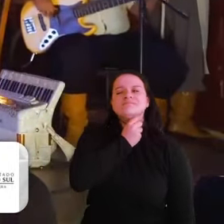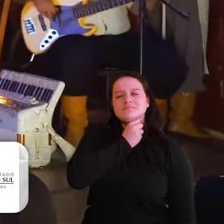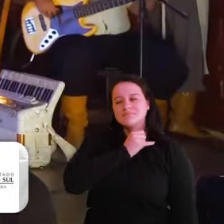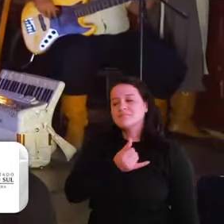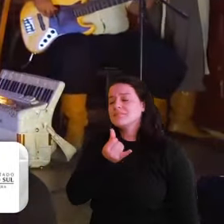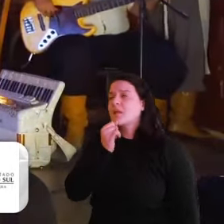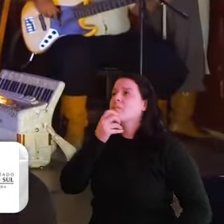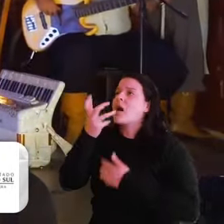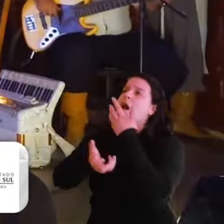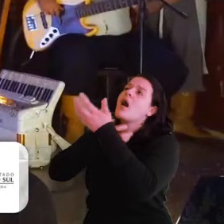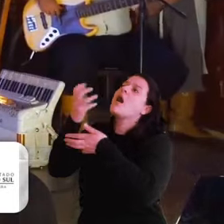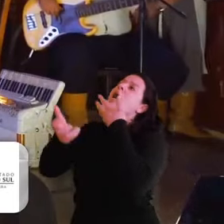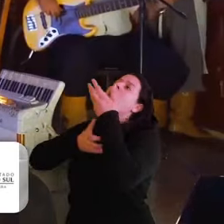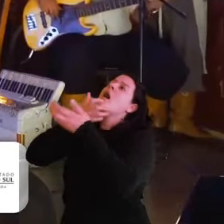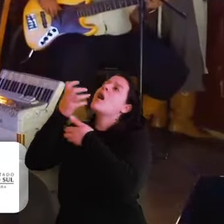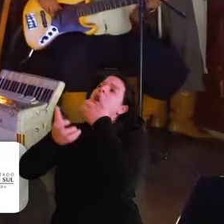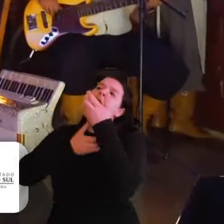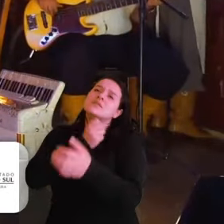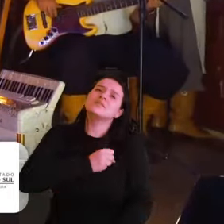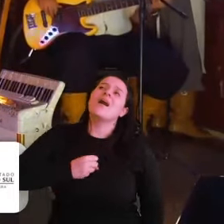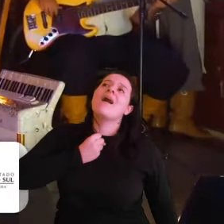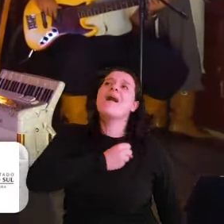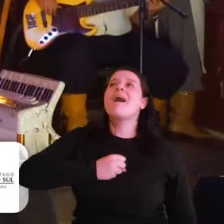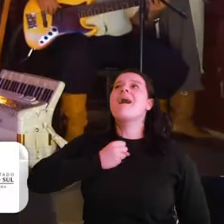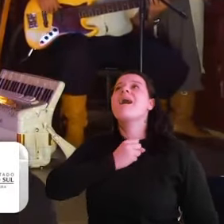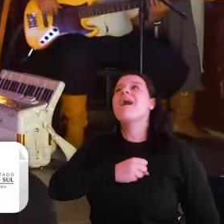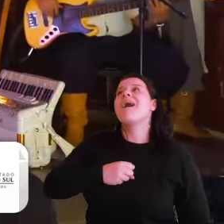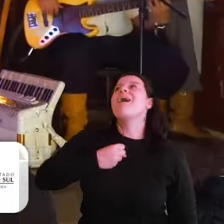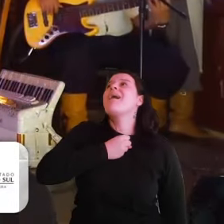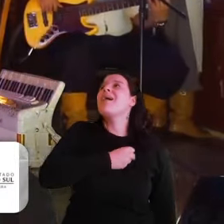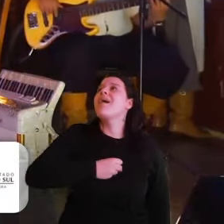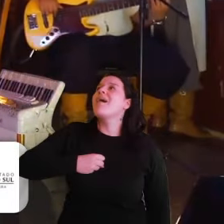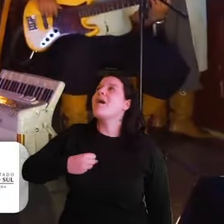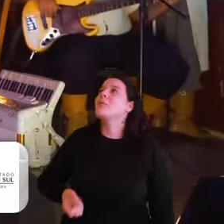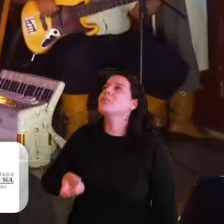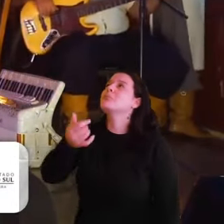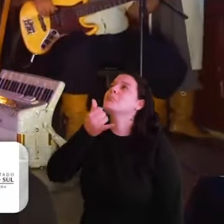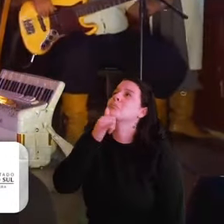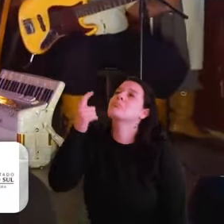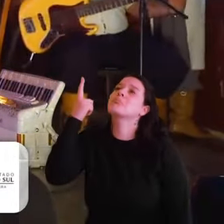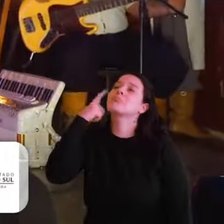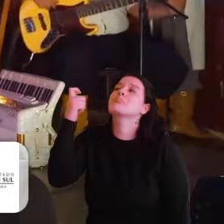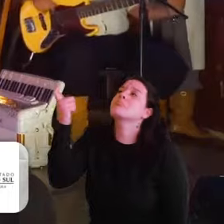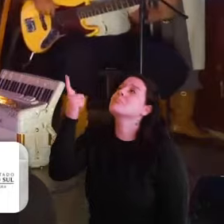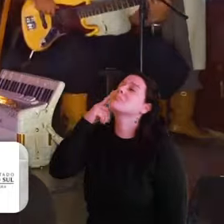da saudade. E de tristeza cantei Vaneninha da